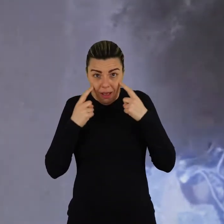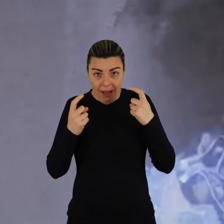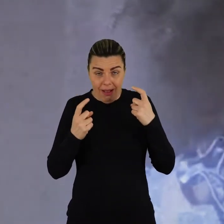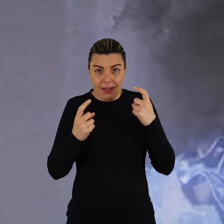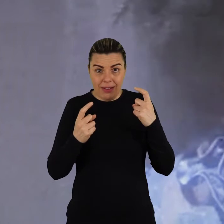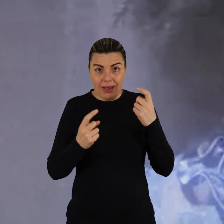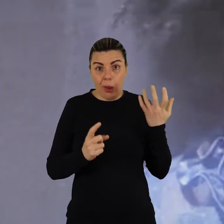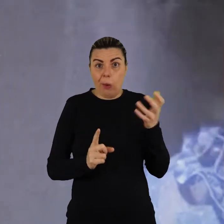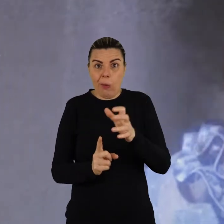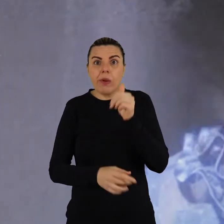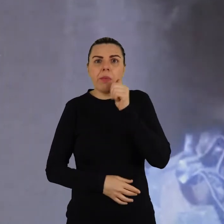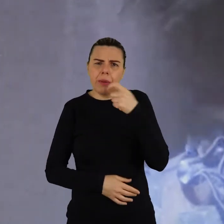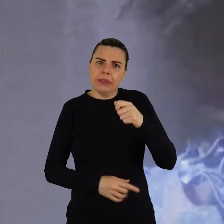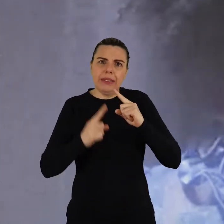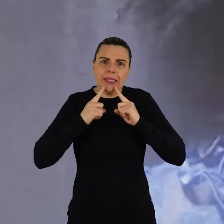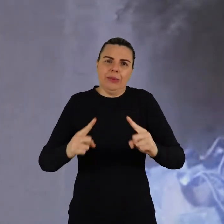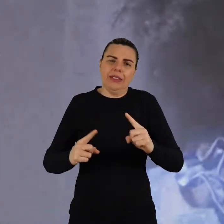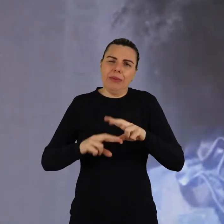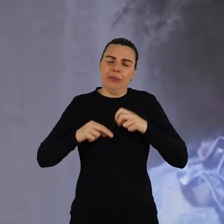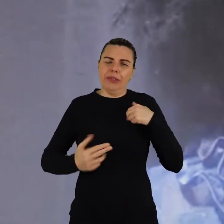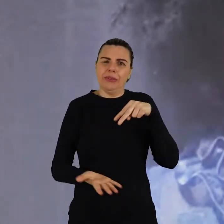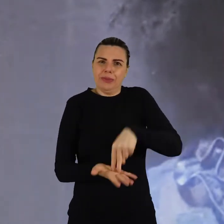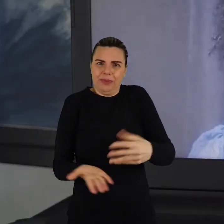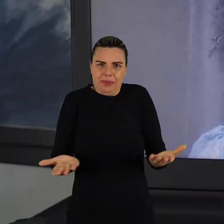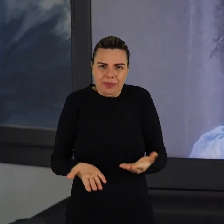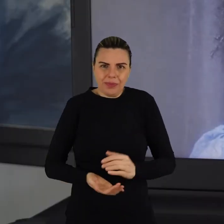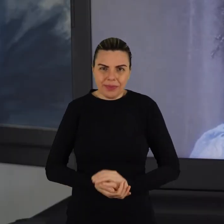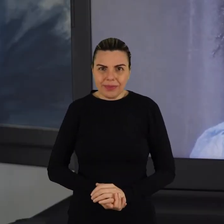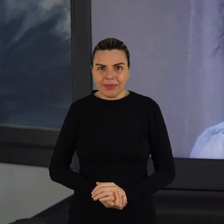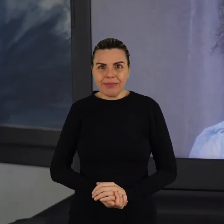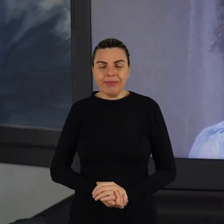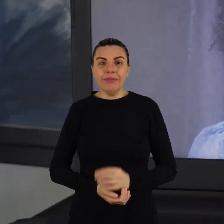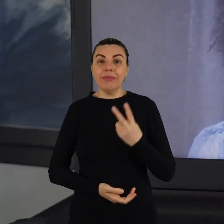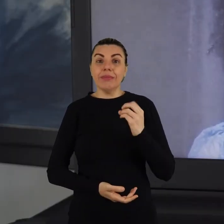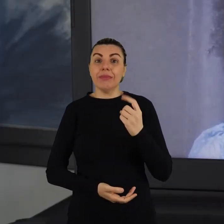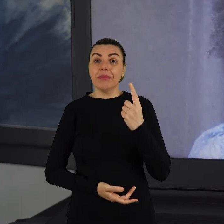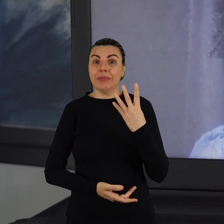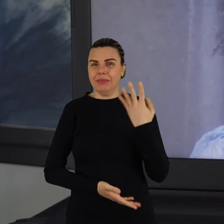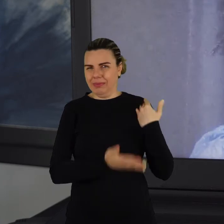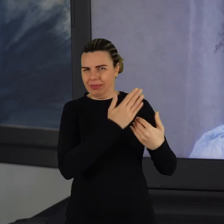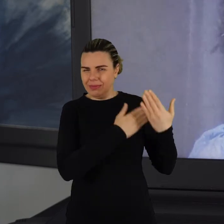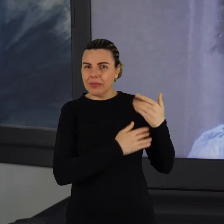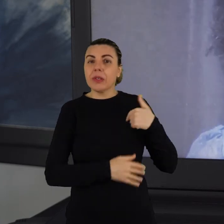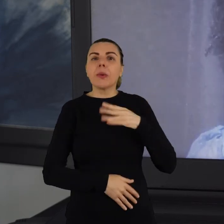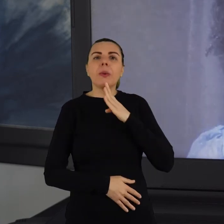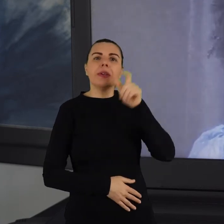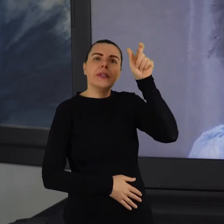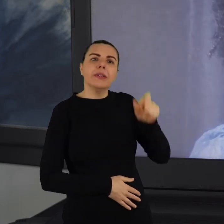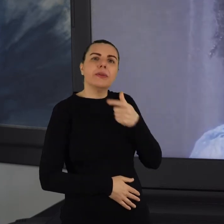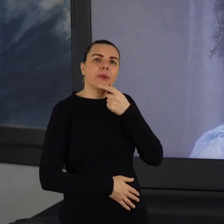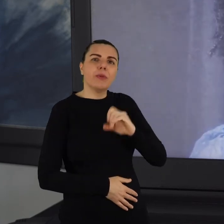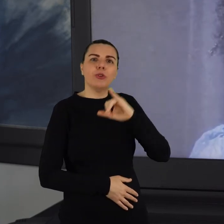mulher sempre deve ser denunciada, e é por isso que eu estou aqui falando para vocês. Em 2014, eu conheci o